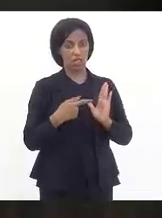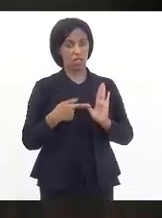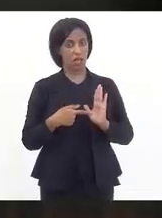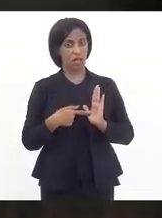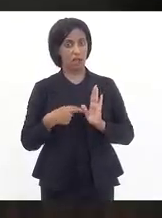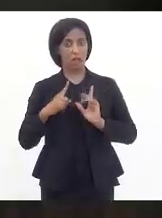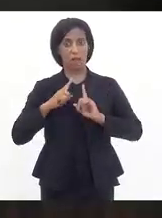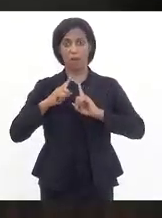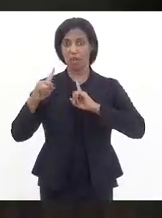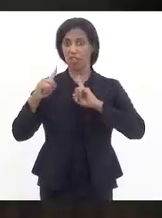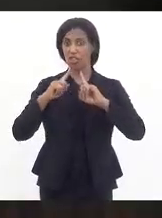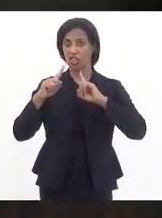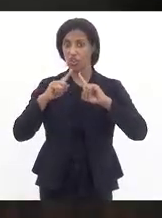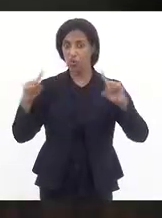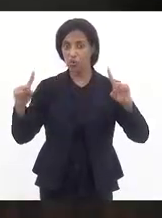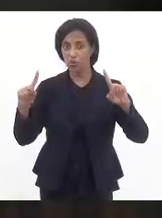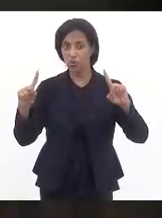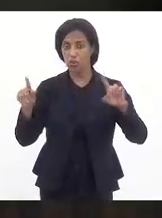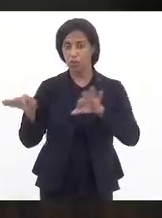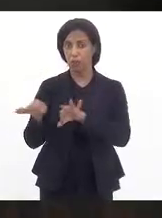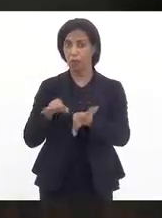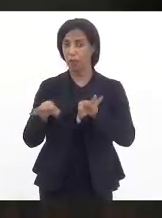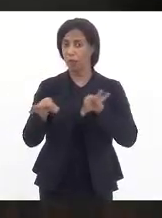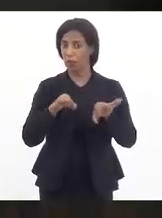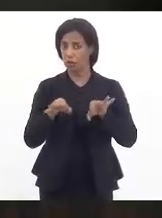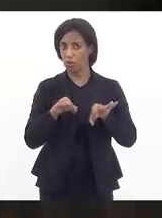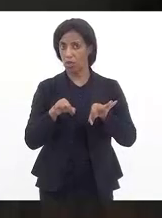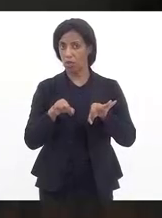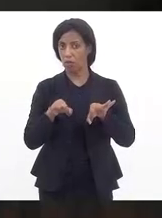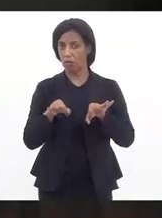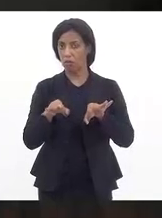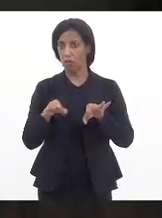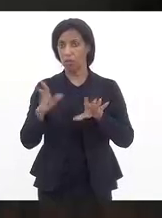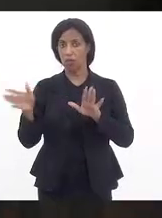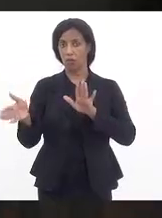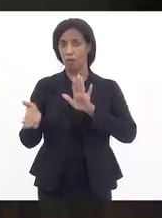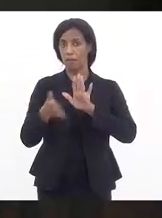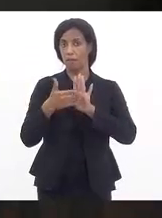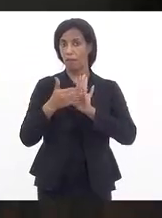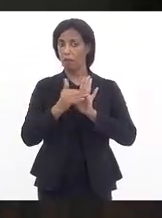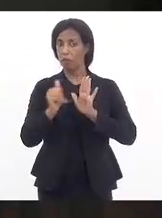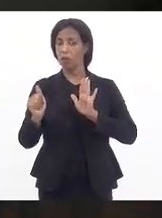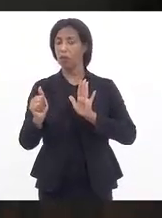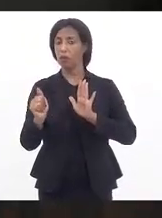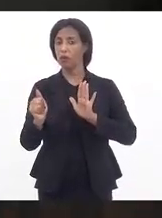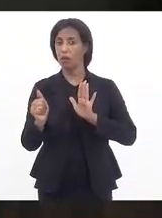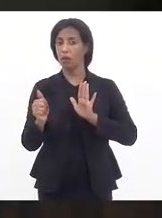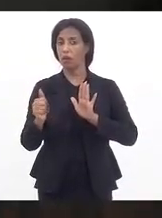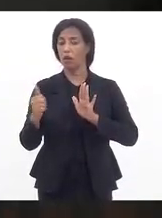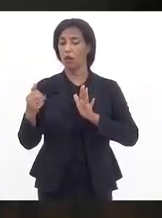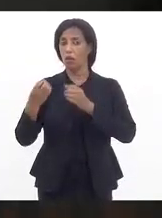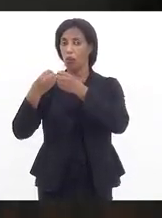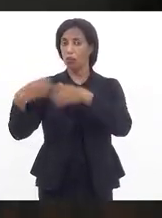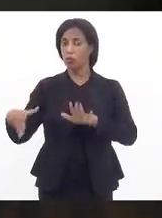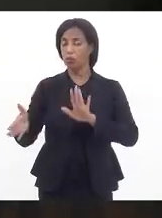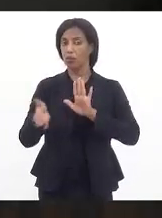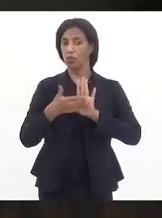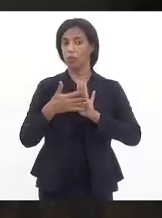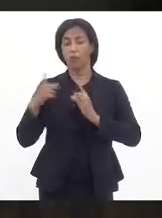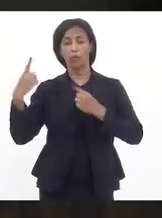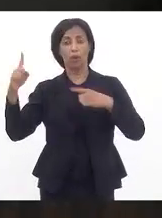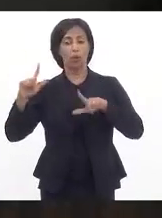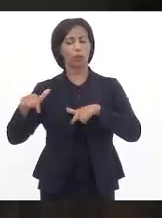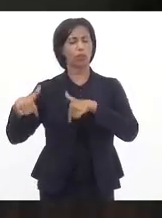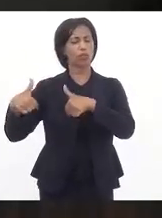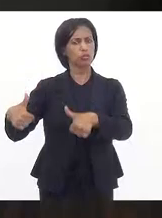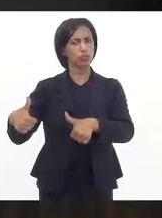para discutir qualquer projeto isso não consegui na construção de falta opção de pauta é outro outra